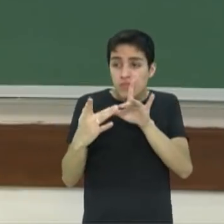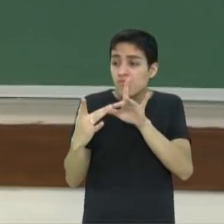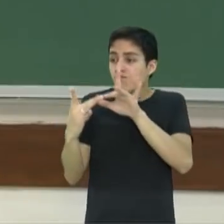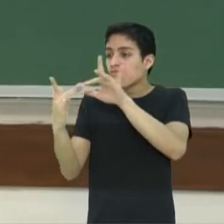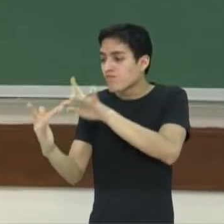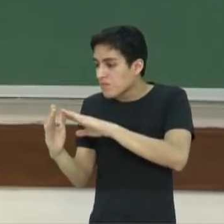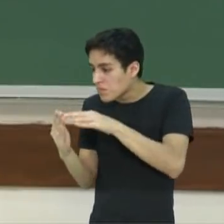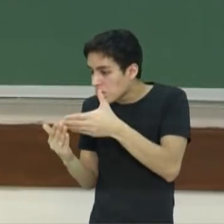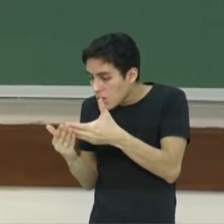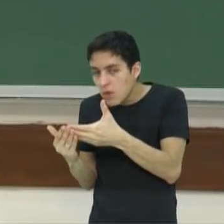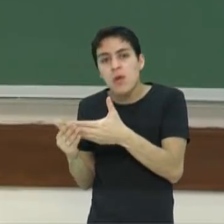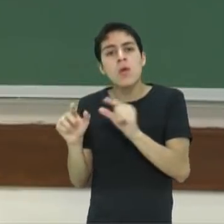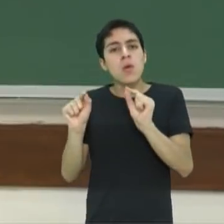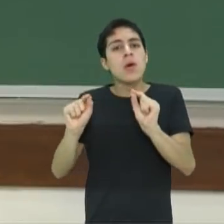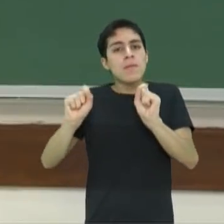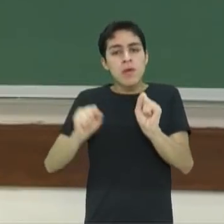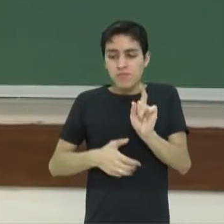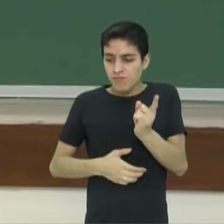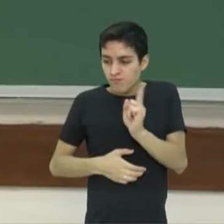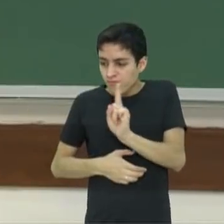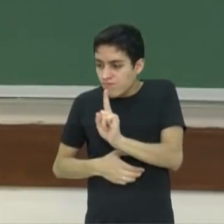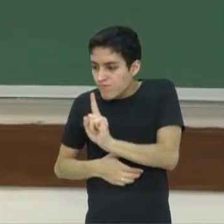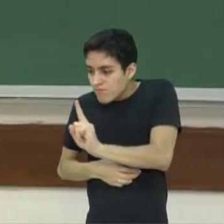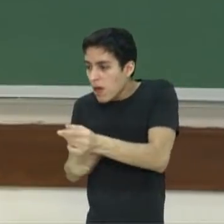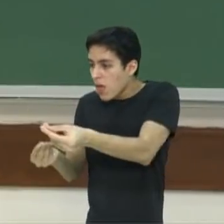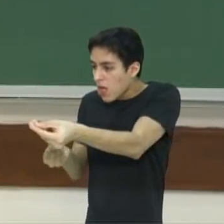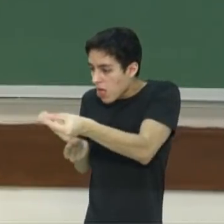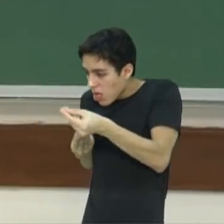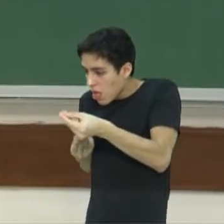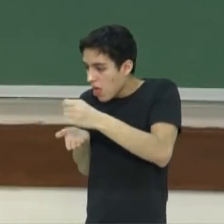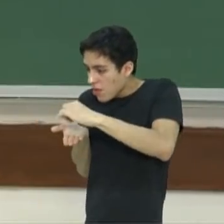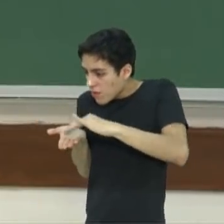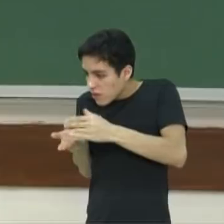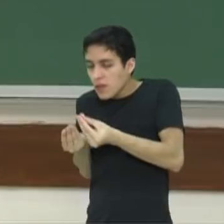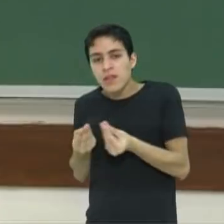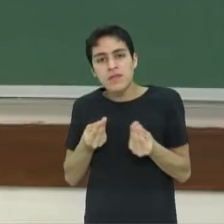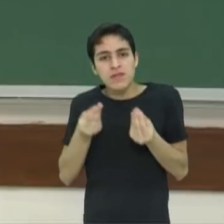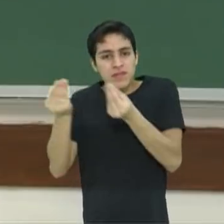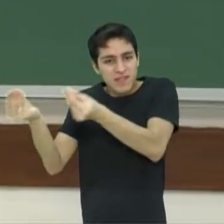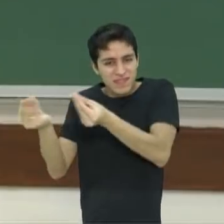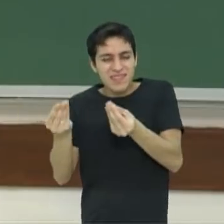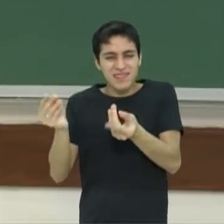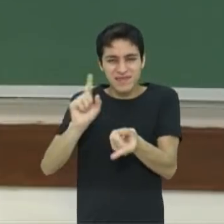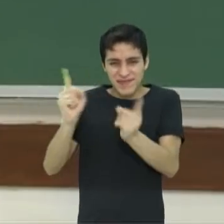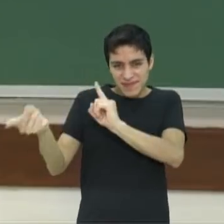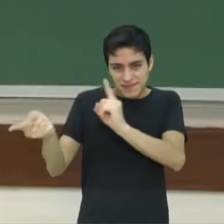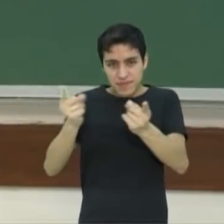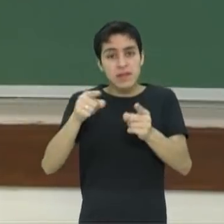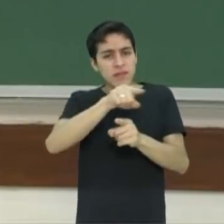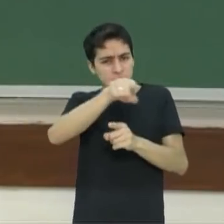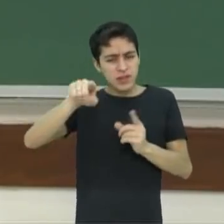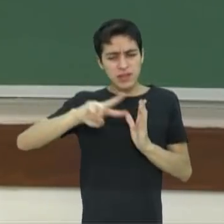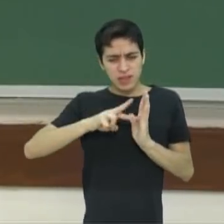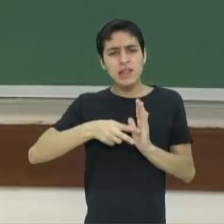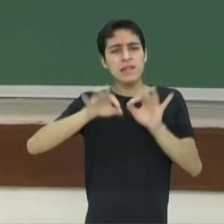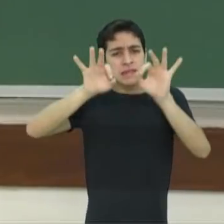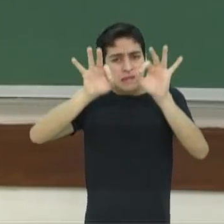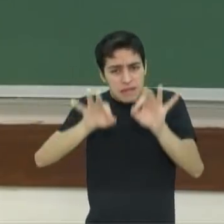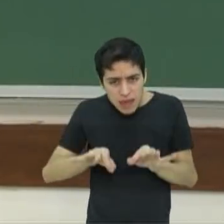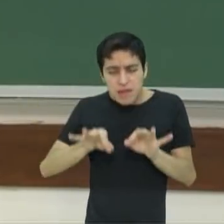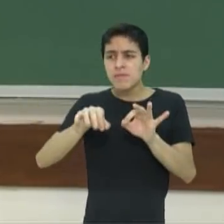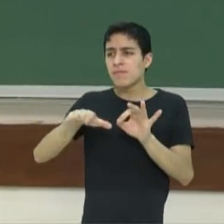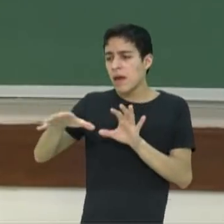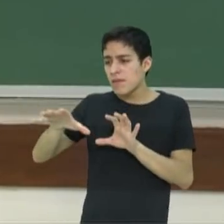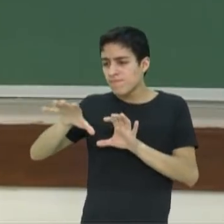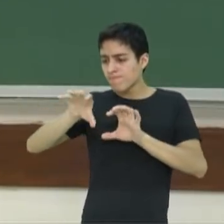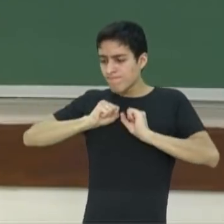você possa continuar retirando as listas de exercícios e também devolvê-las. Assim você também irá exercitar ainda mais o